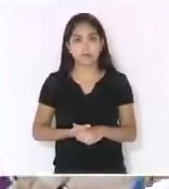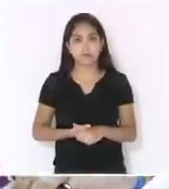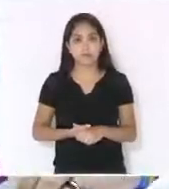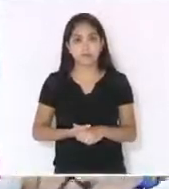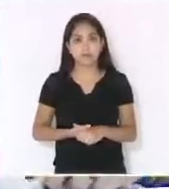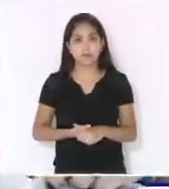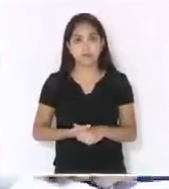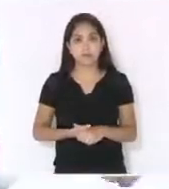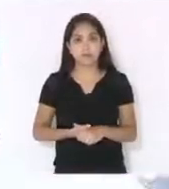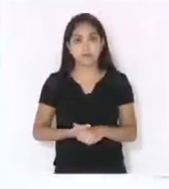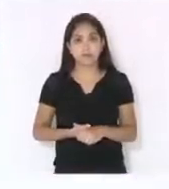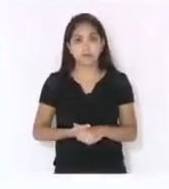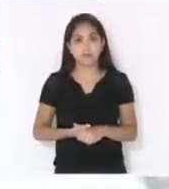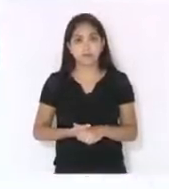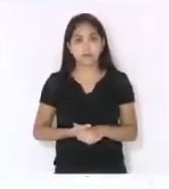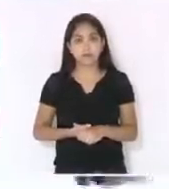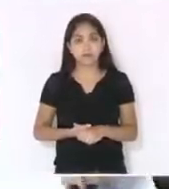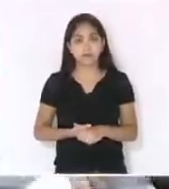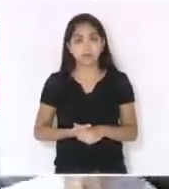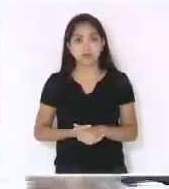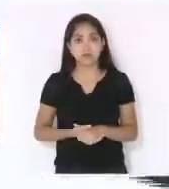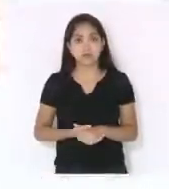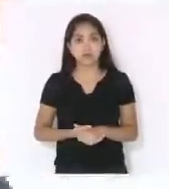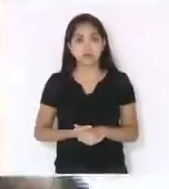Deixando caído.